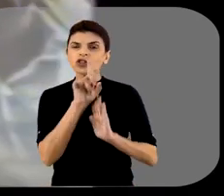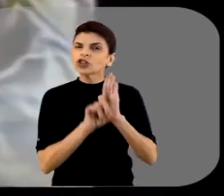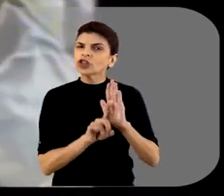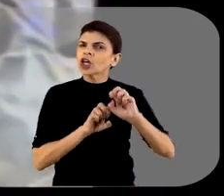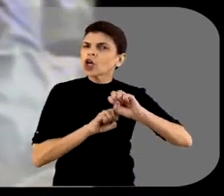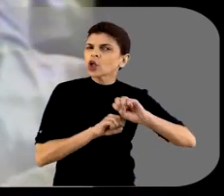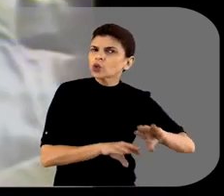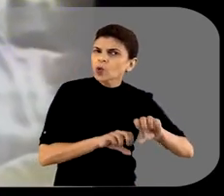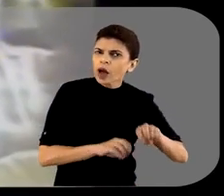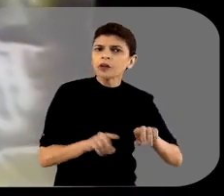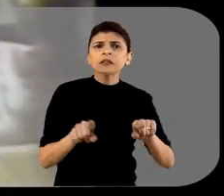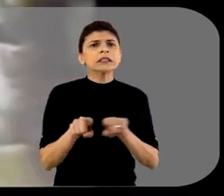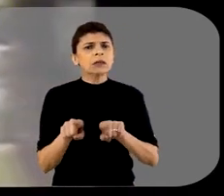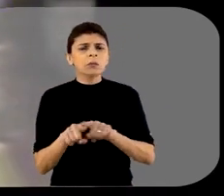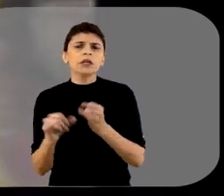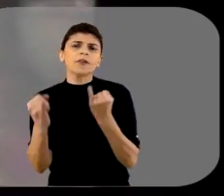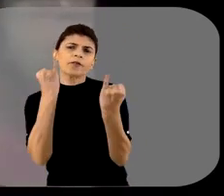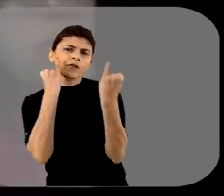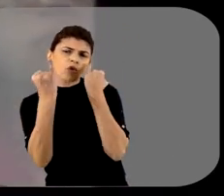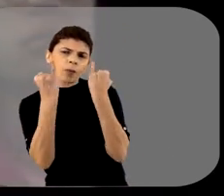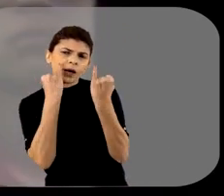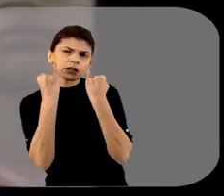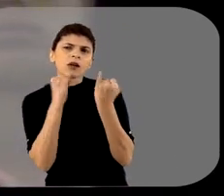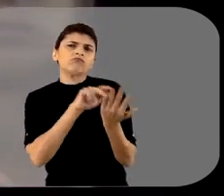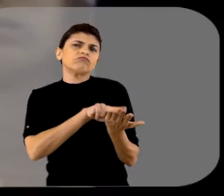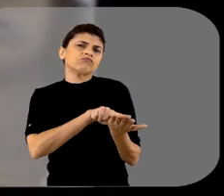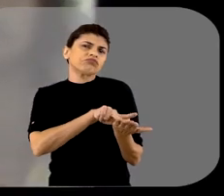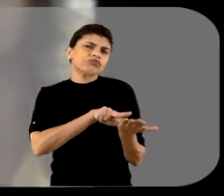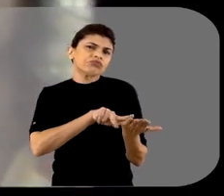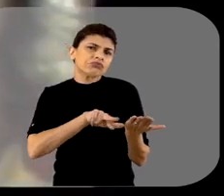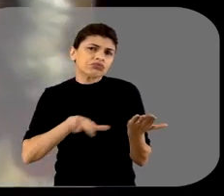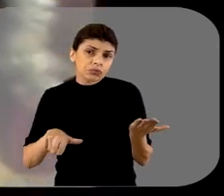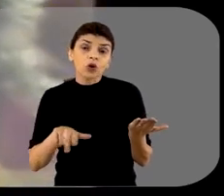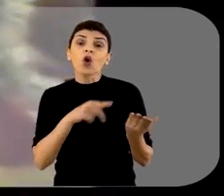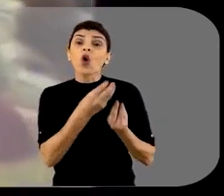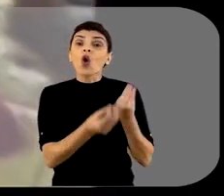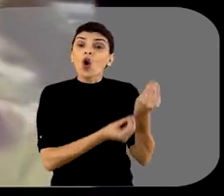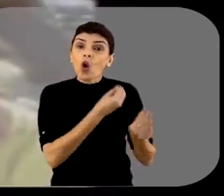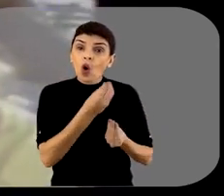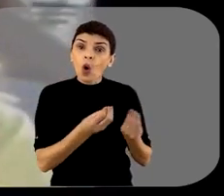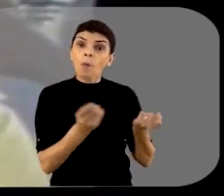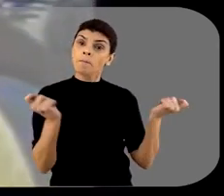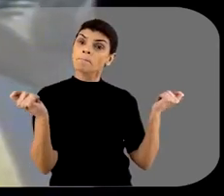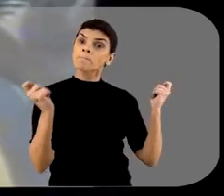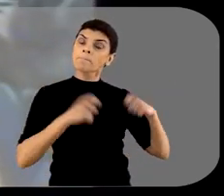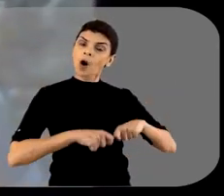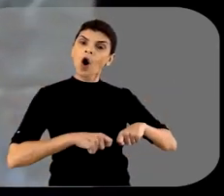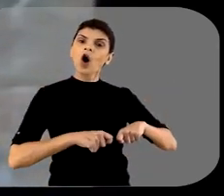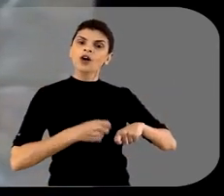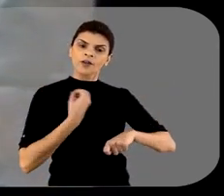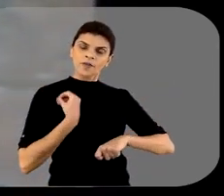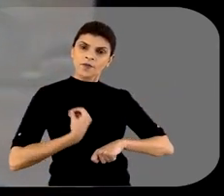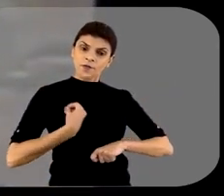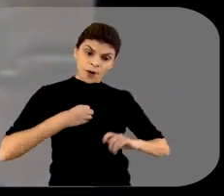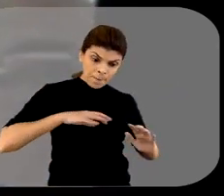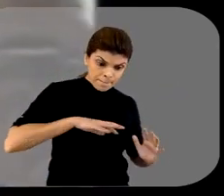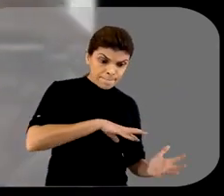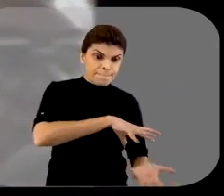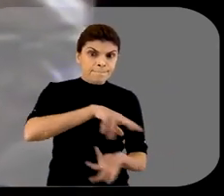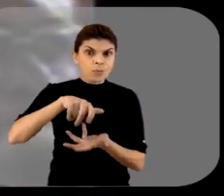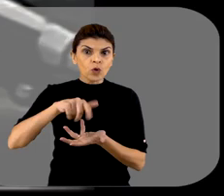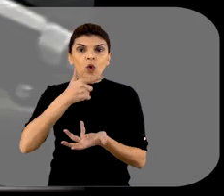à educação, a ter informações sobre como se pode dominar esse mundo e transformá-lo,